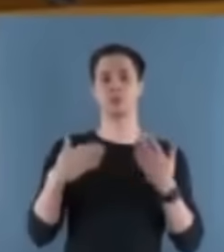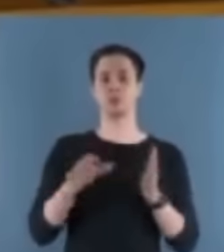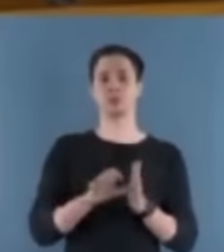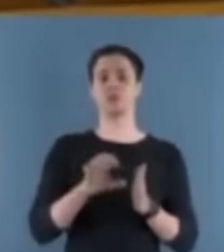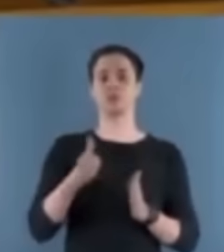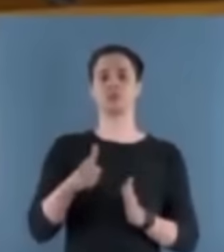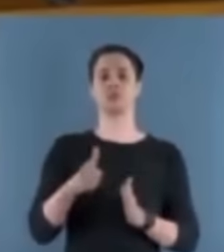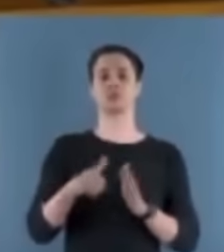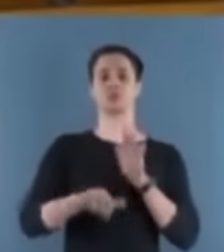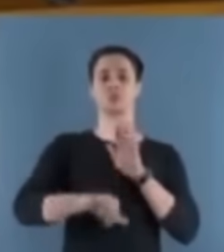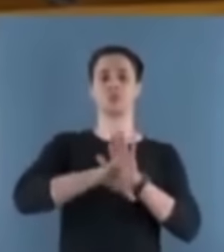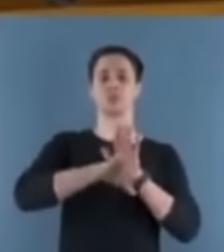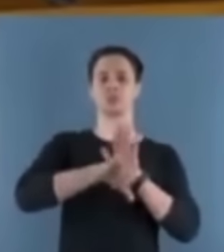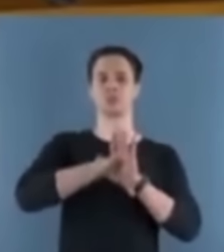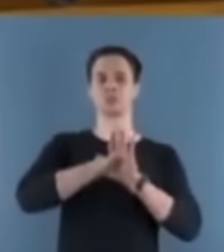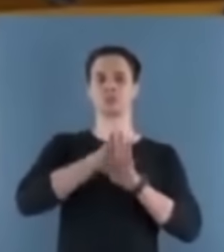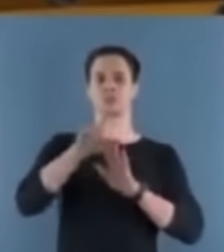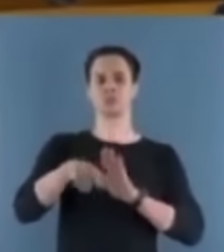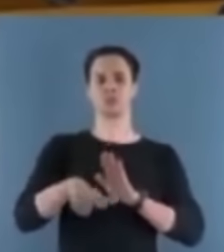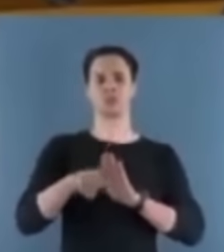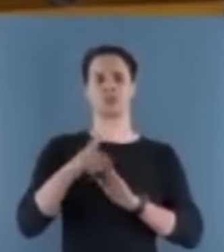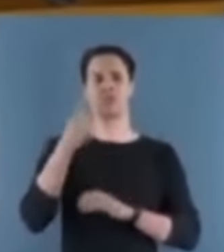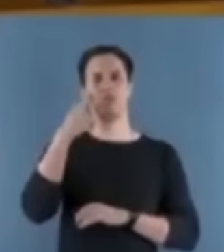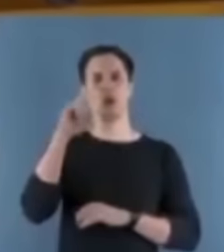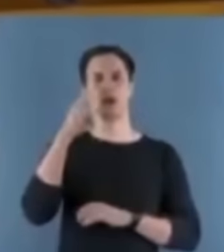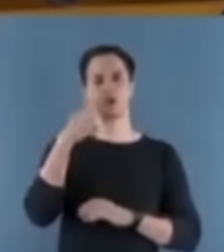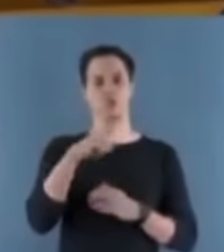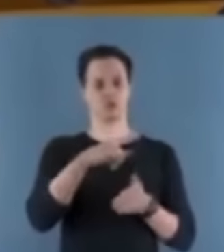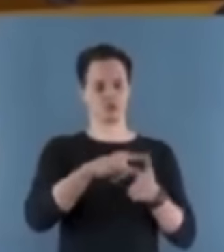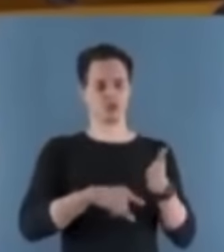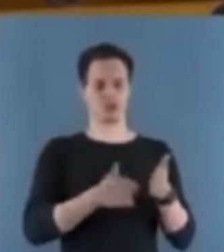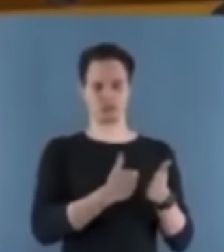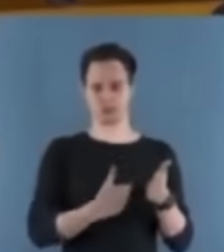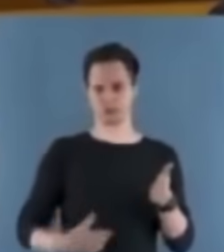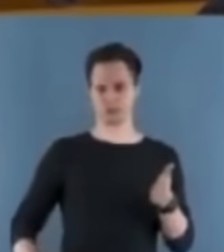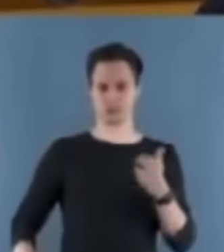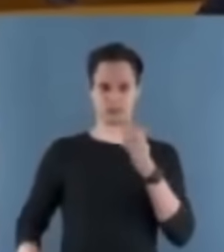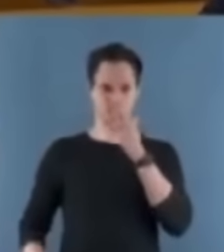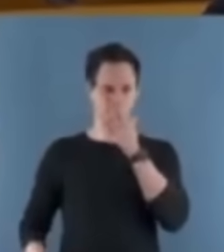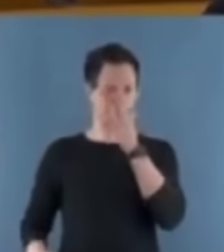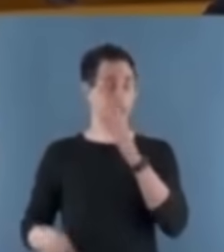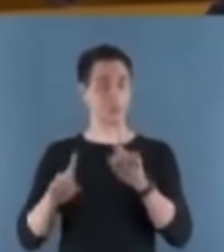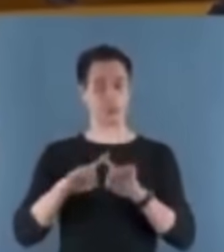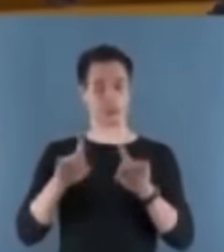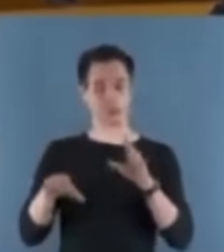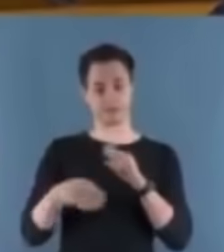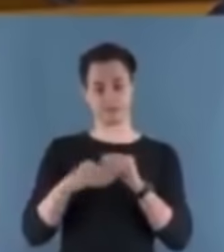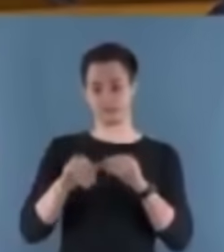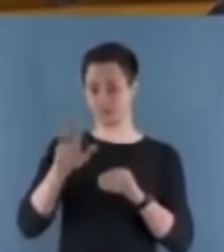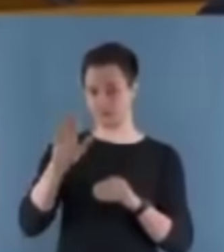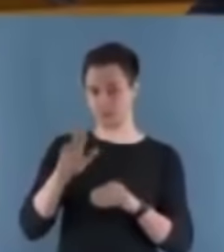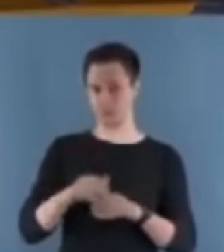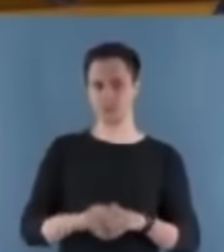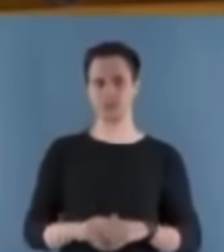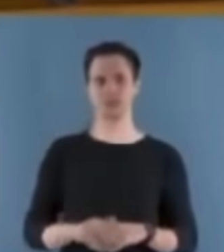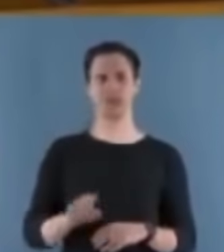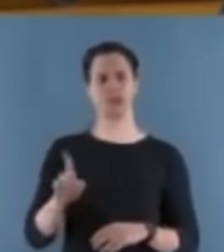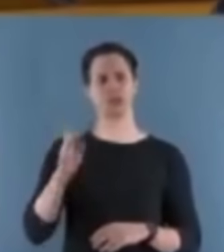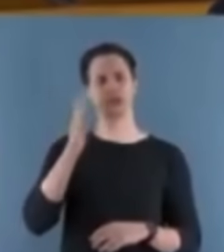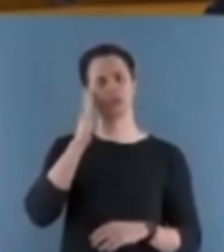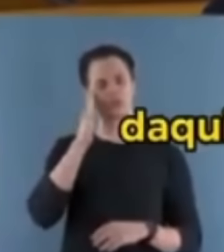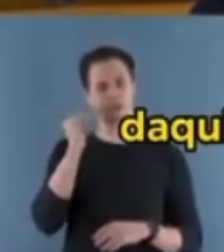crime, falsificação de documento público. Mas tem mais. Ele sabia